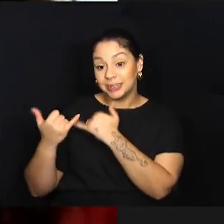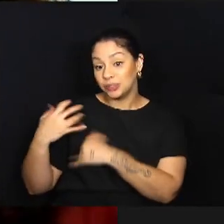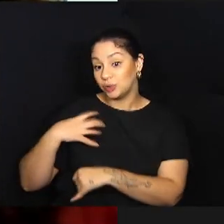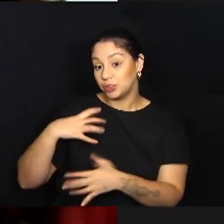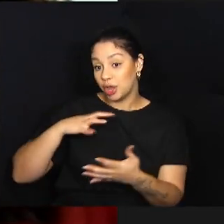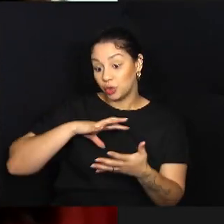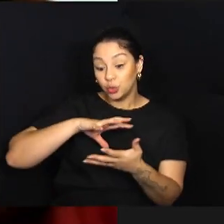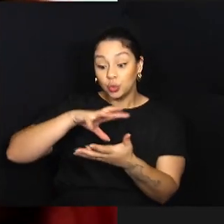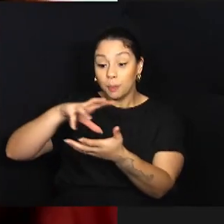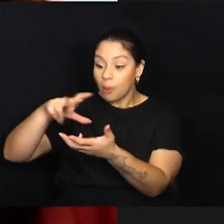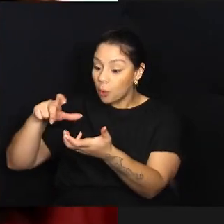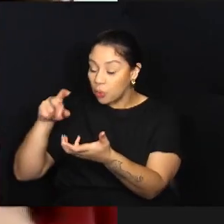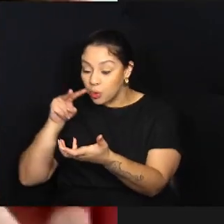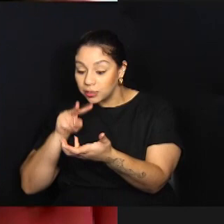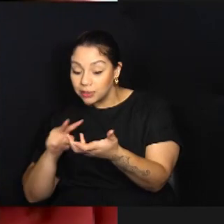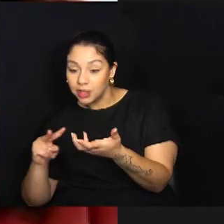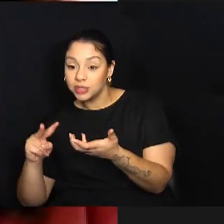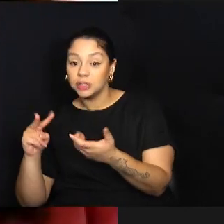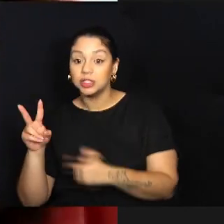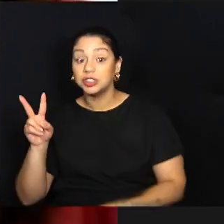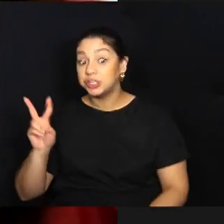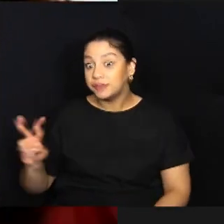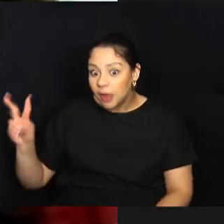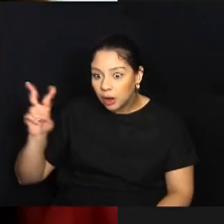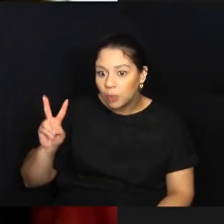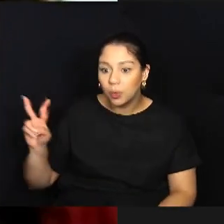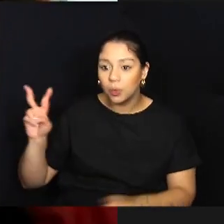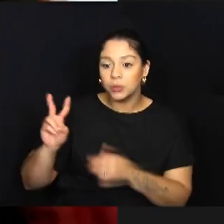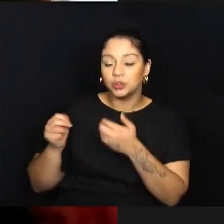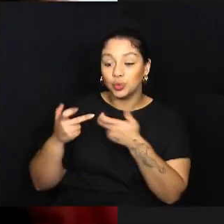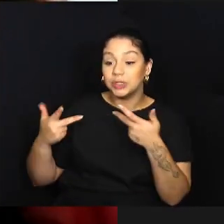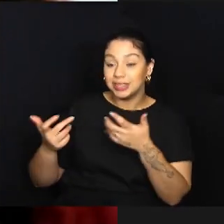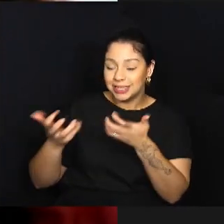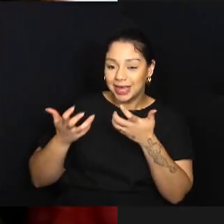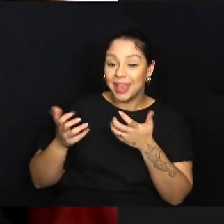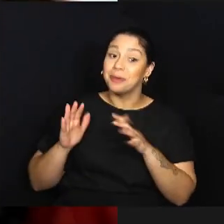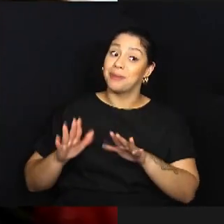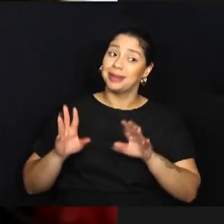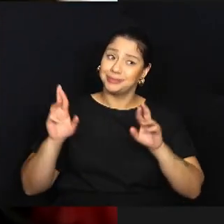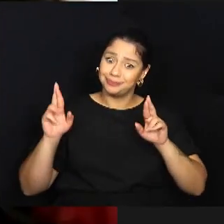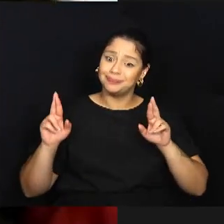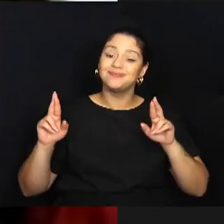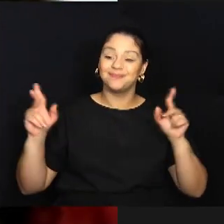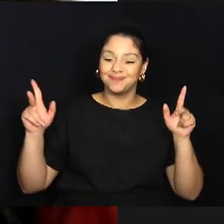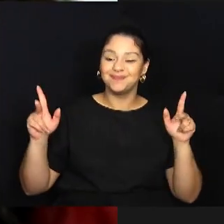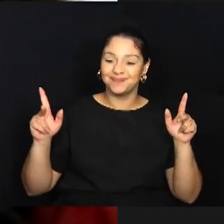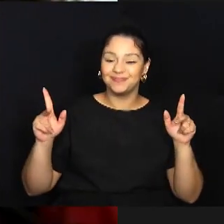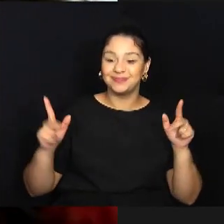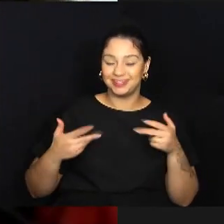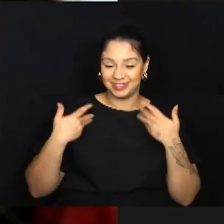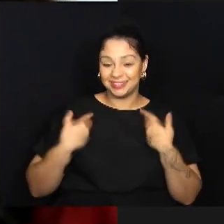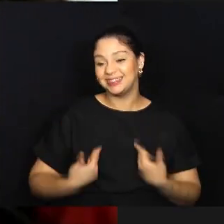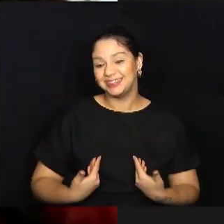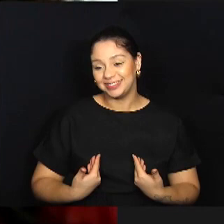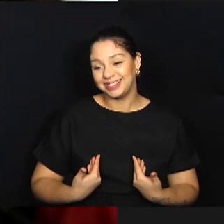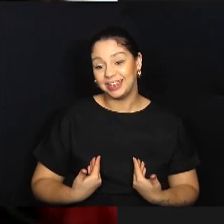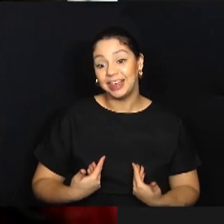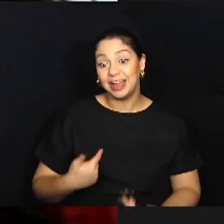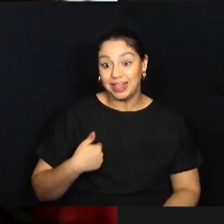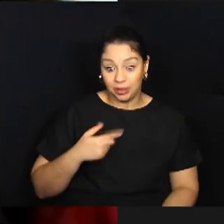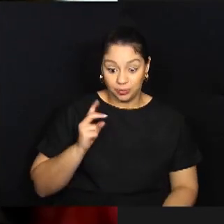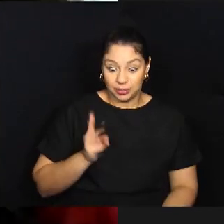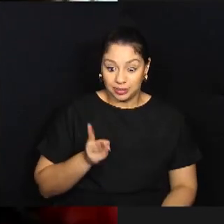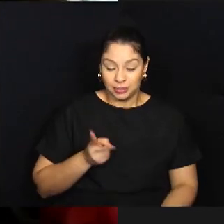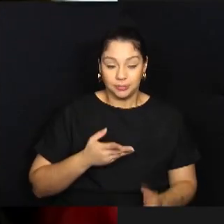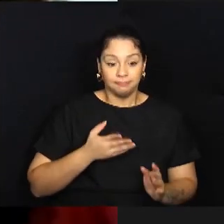mundo, de enxergar, de valores, do que a gente quer, mas nós somos diferentes na maneira de ser. Então, eu sou muito metódica,